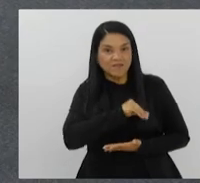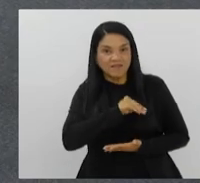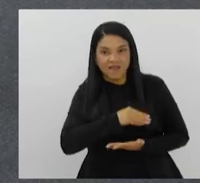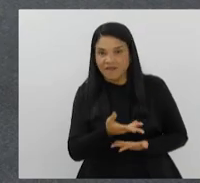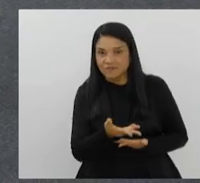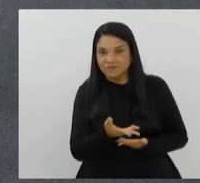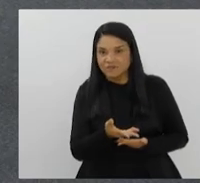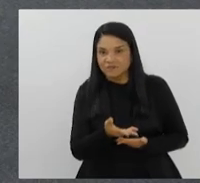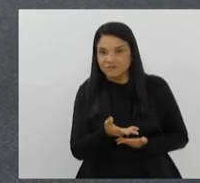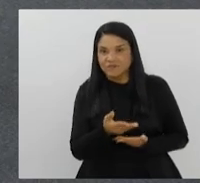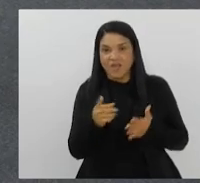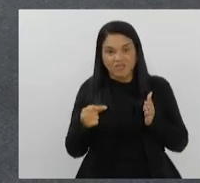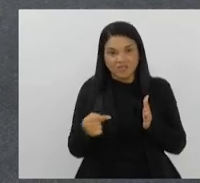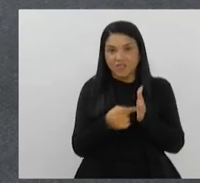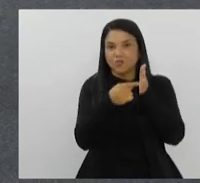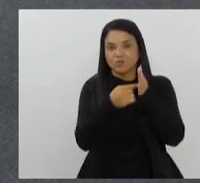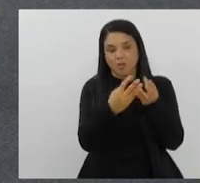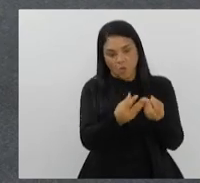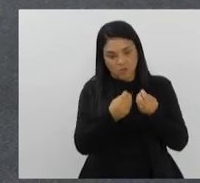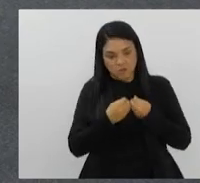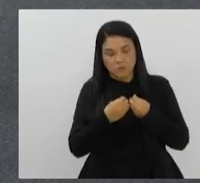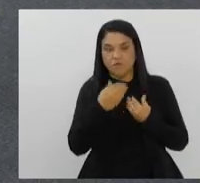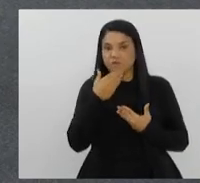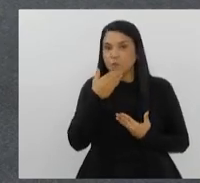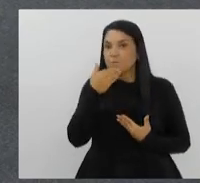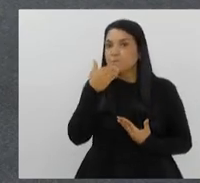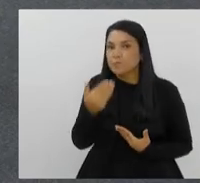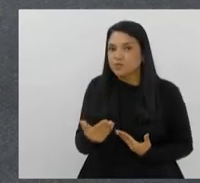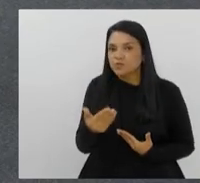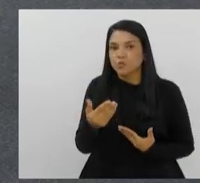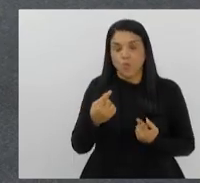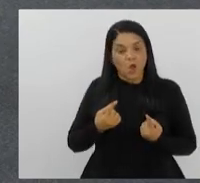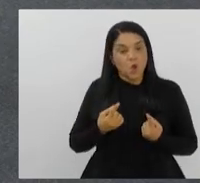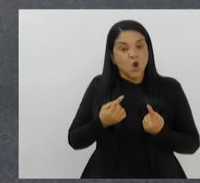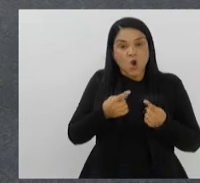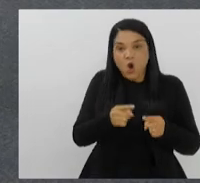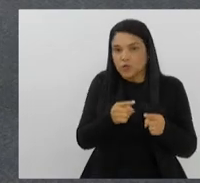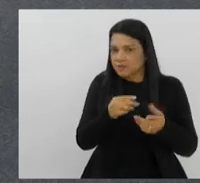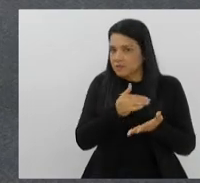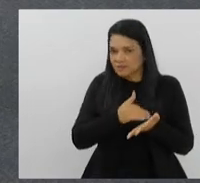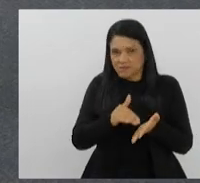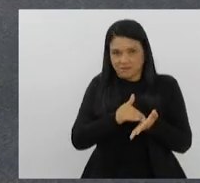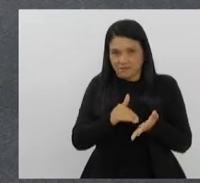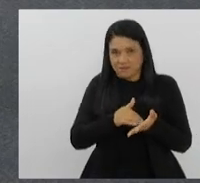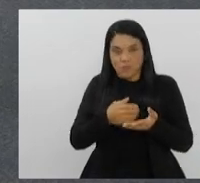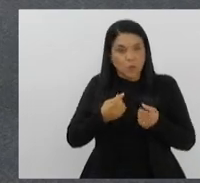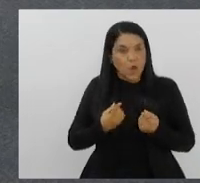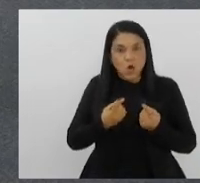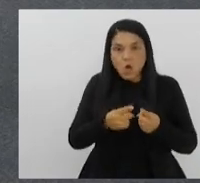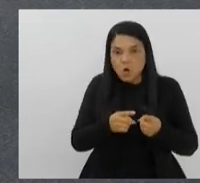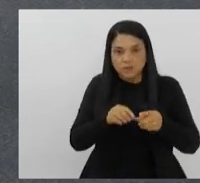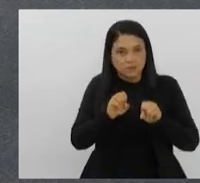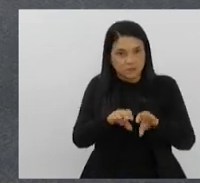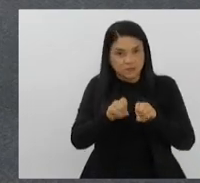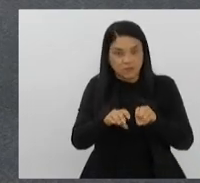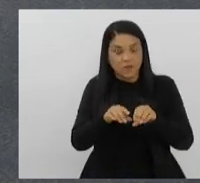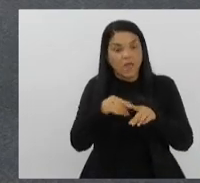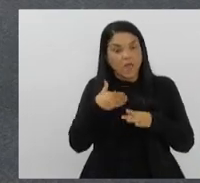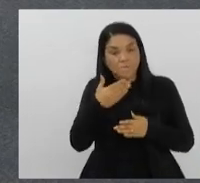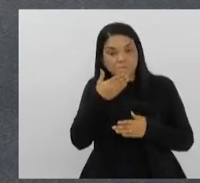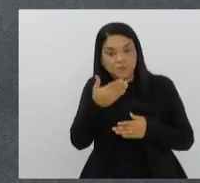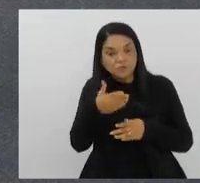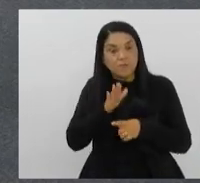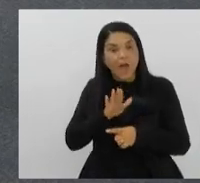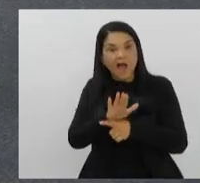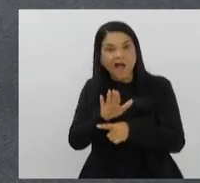denúncias que eu recebi e esse meu apelo. Não é contra a secretaria, não é contra a educação, é a favor dos